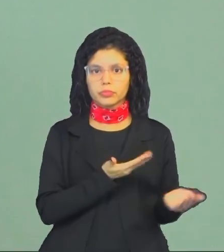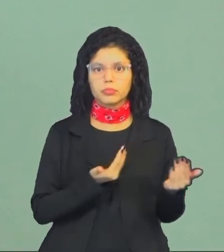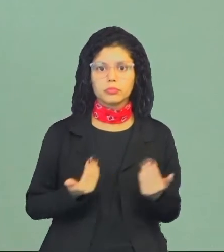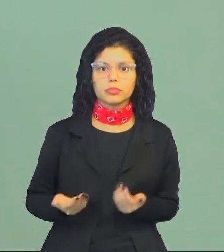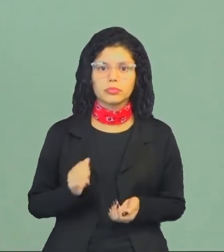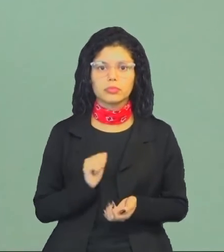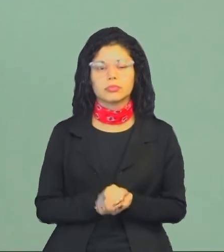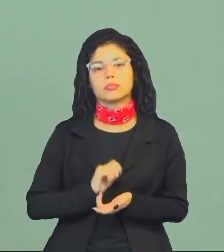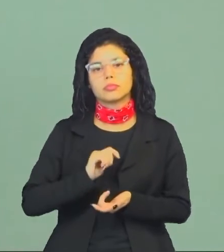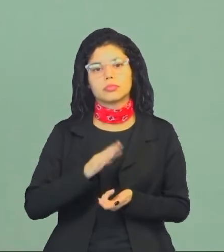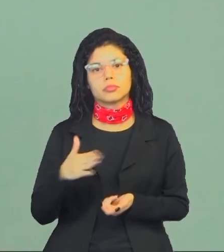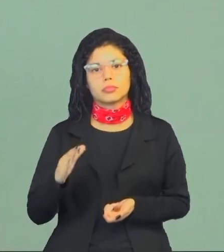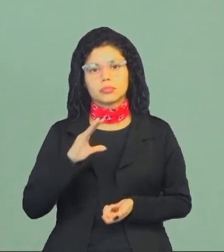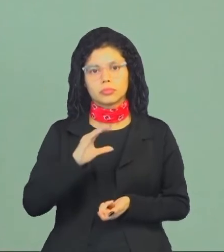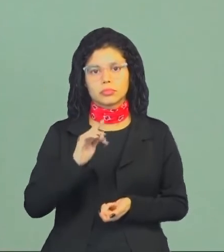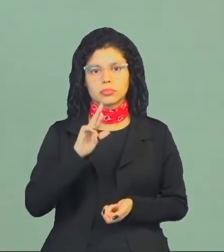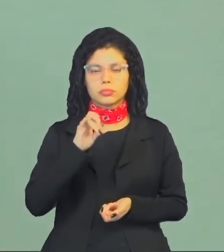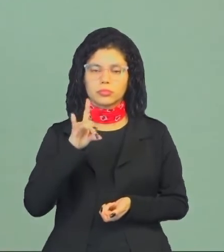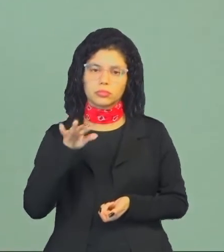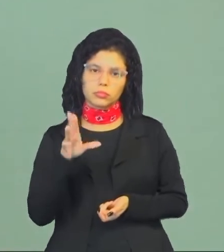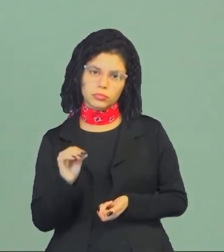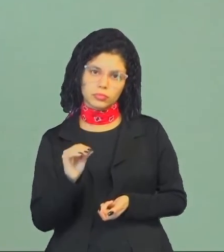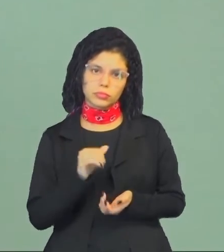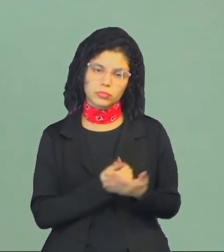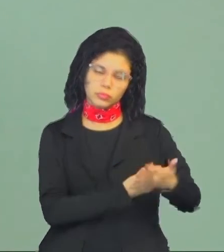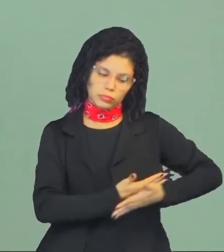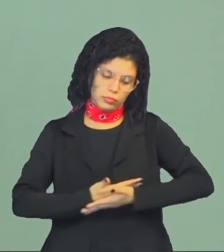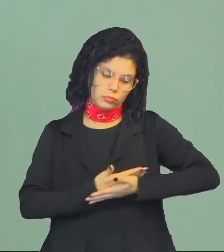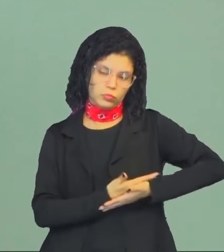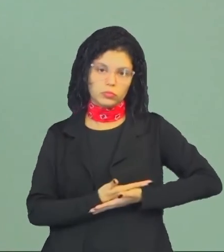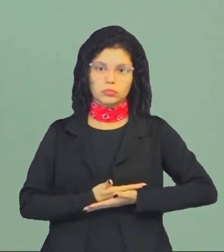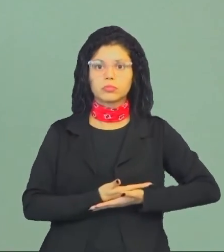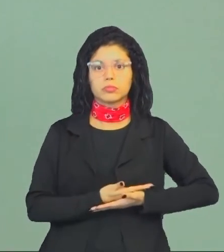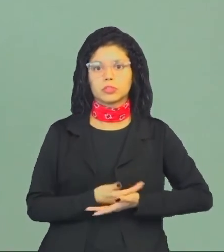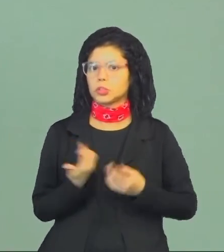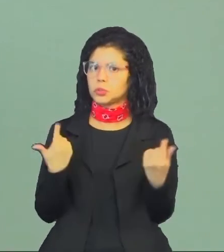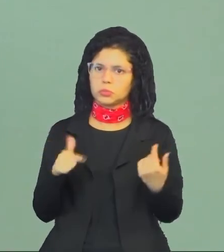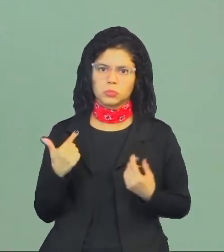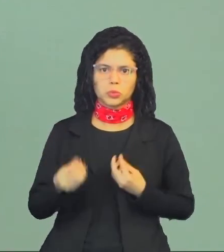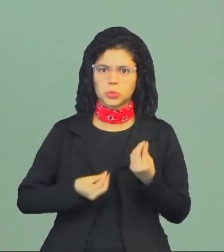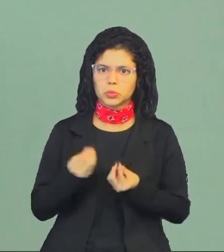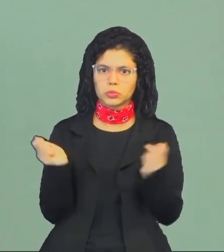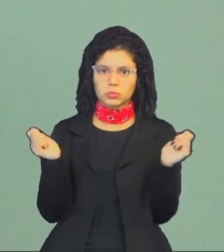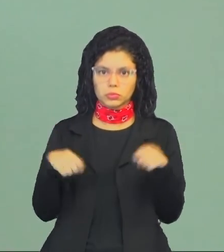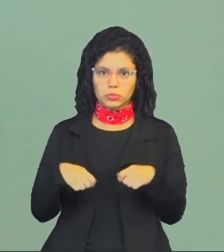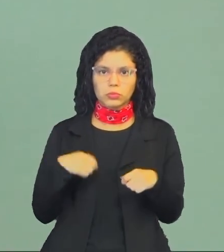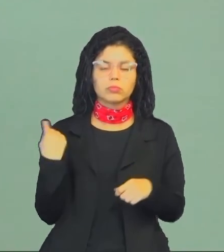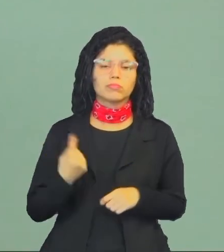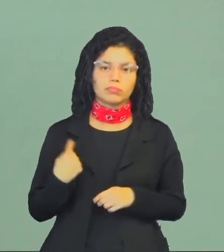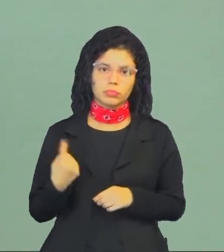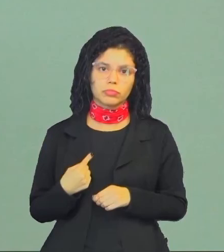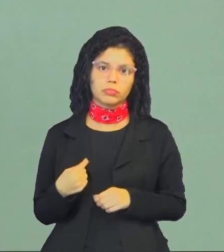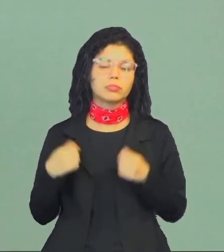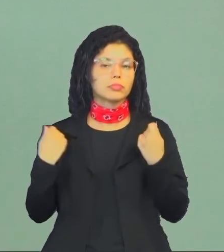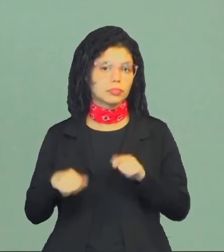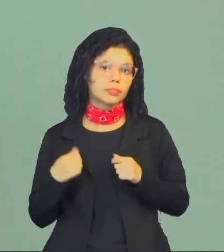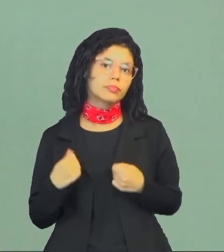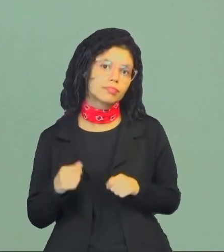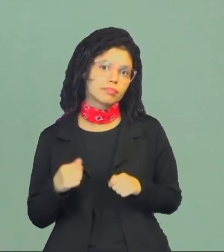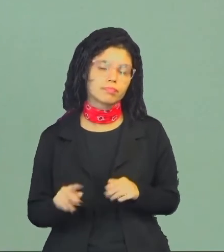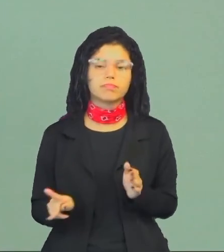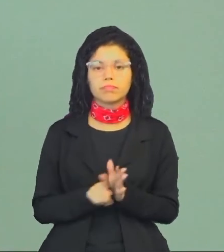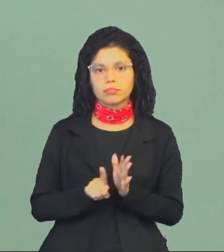jovens. Quando a gente fala com ressalvas, né, um bebê humano, é impossível que ele se desenvolva sozinho. Então ele